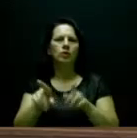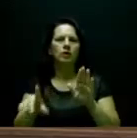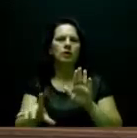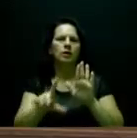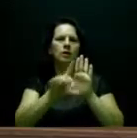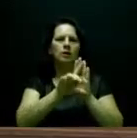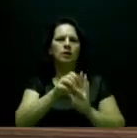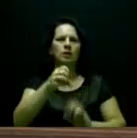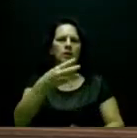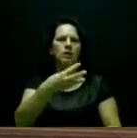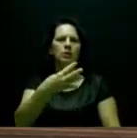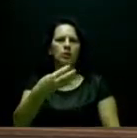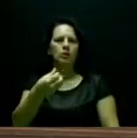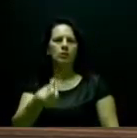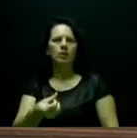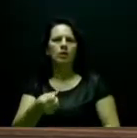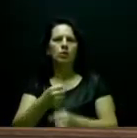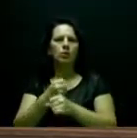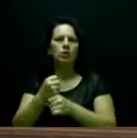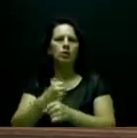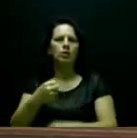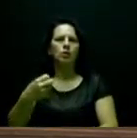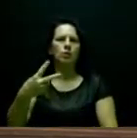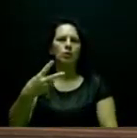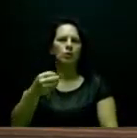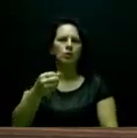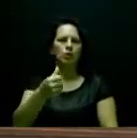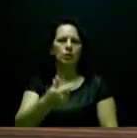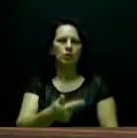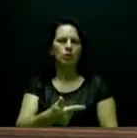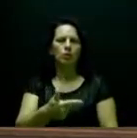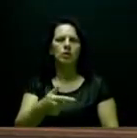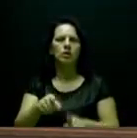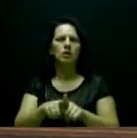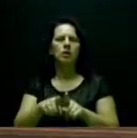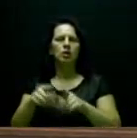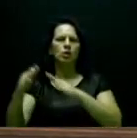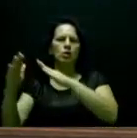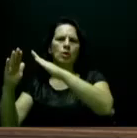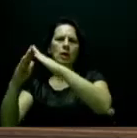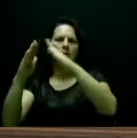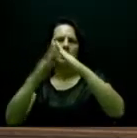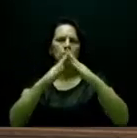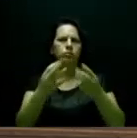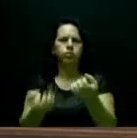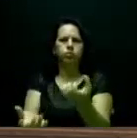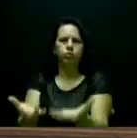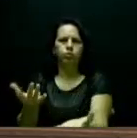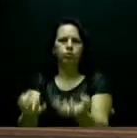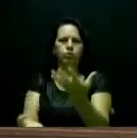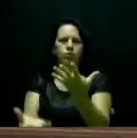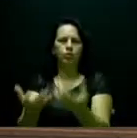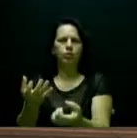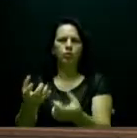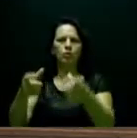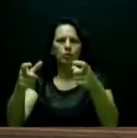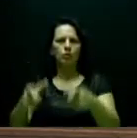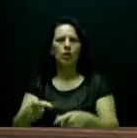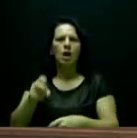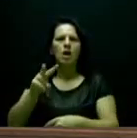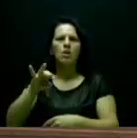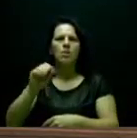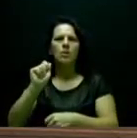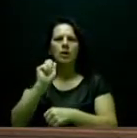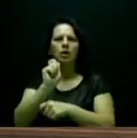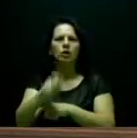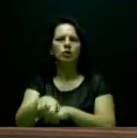nº 3456 de 2012, às famílias atingidas cujos imóveis foram atingidos pelo incêndio ocorrido na área denominada Vila dos Pescadores.